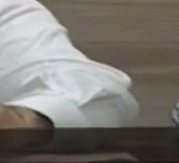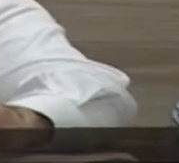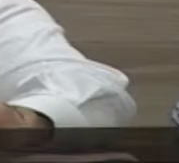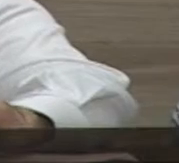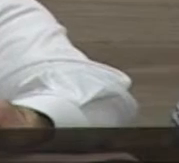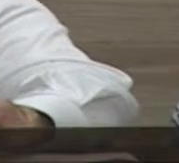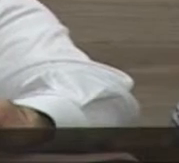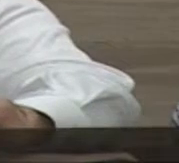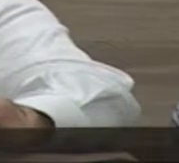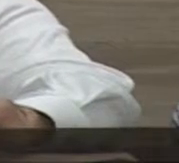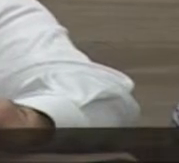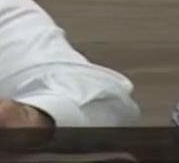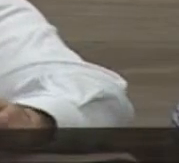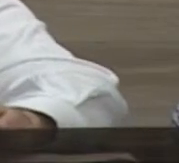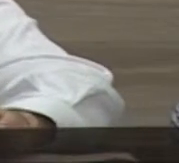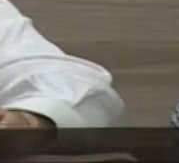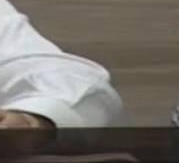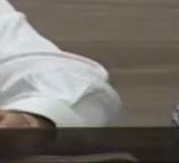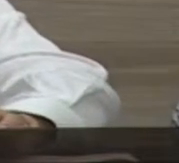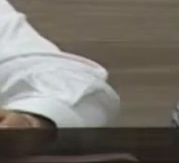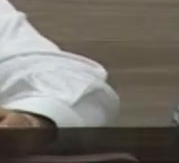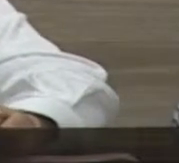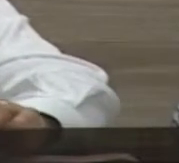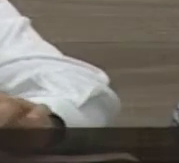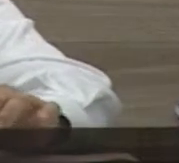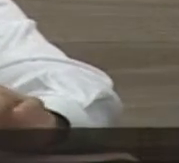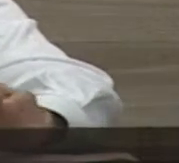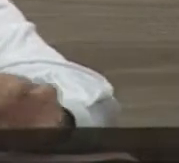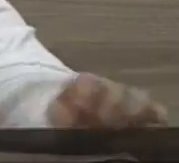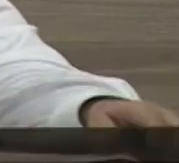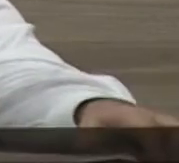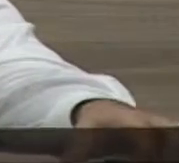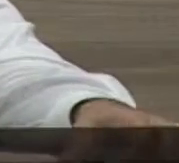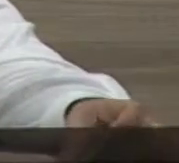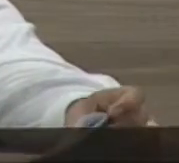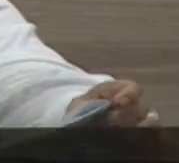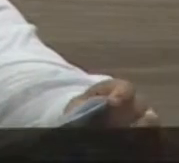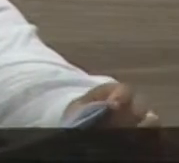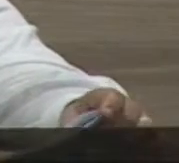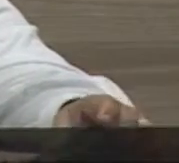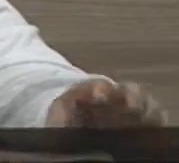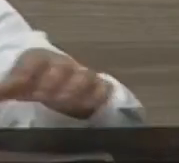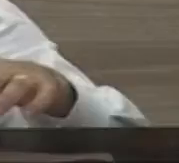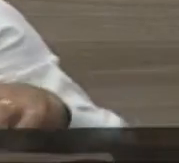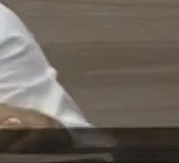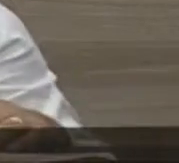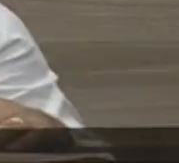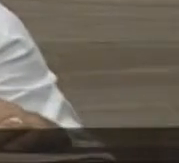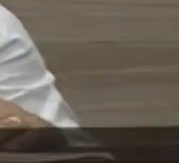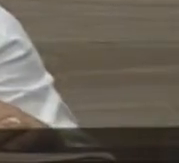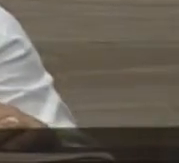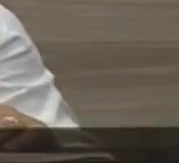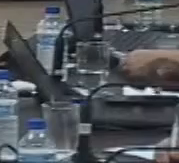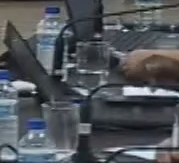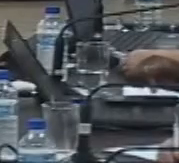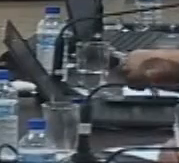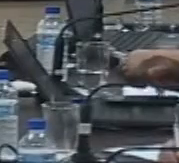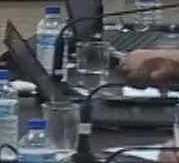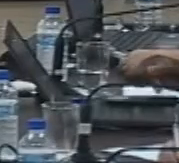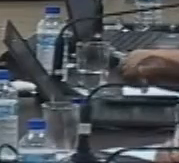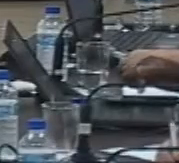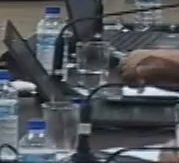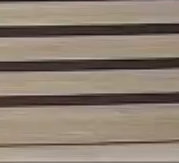deseja discutir o projeto? Não havendo, vai à votação, e a votação é simbólica. Os